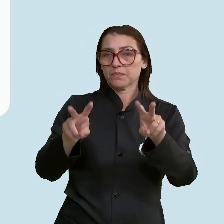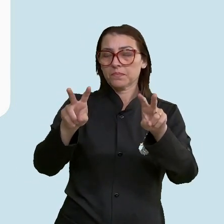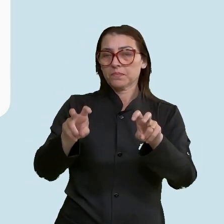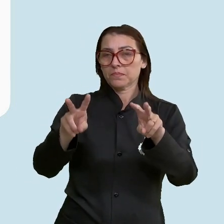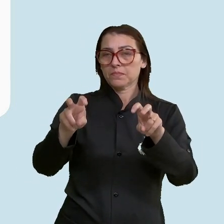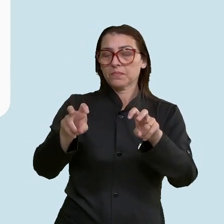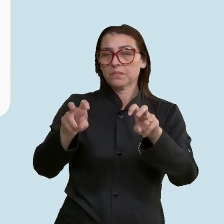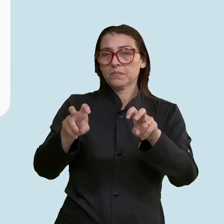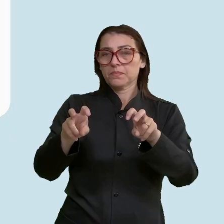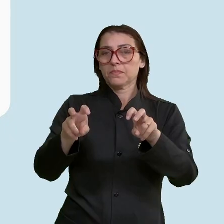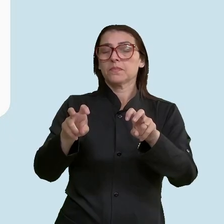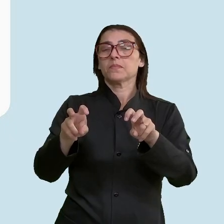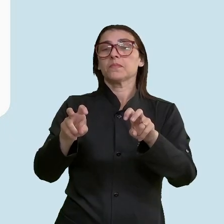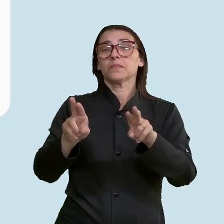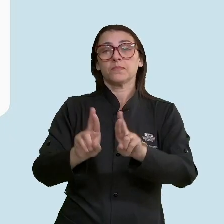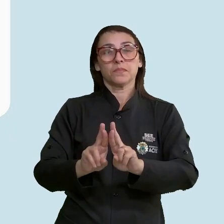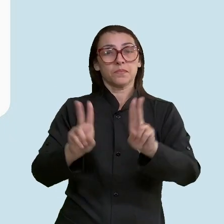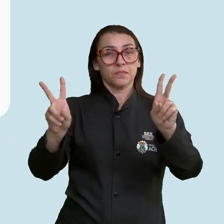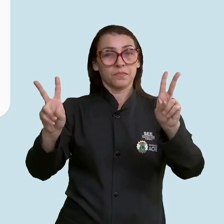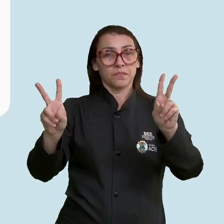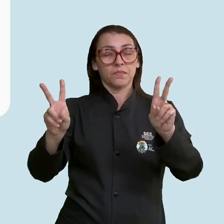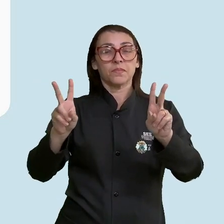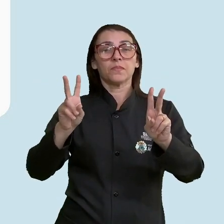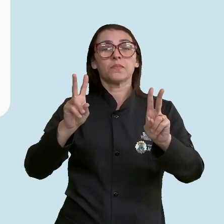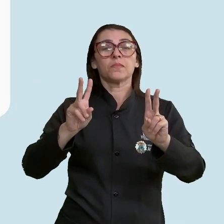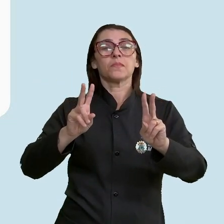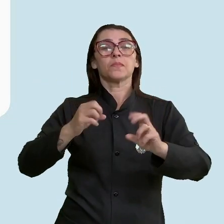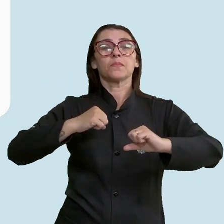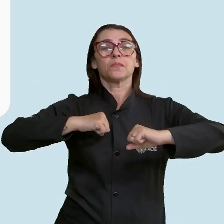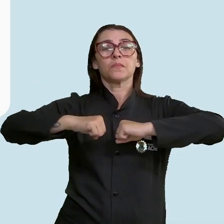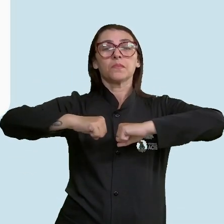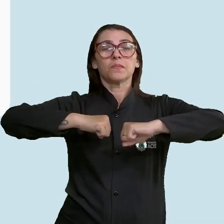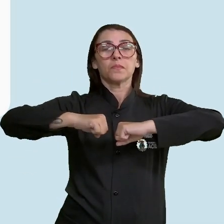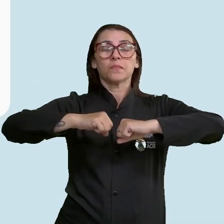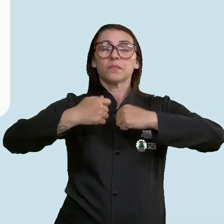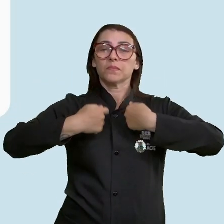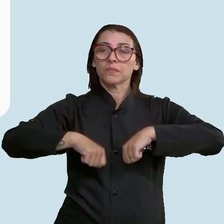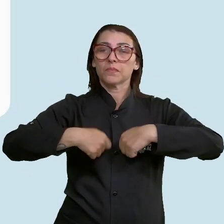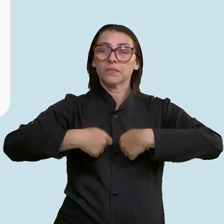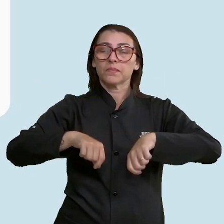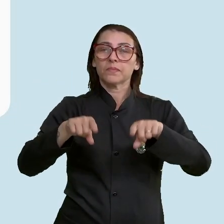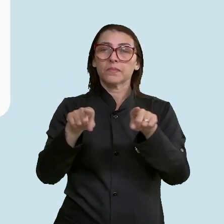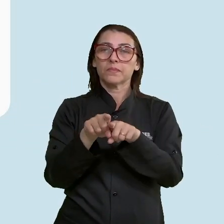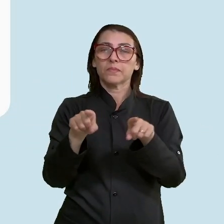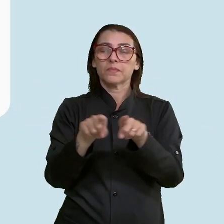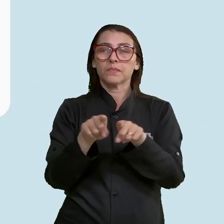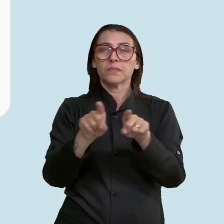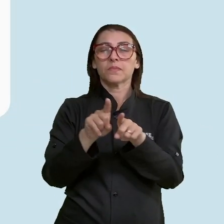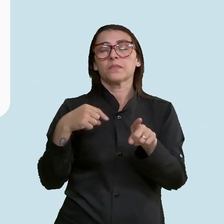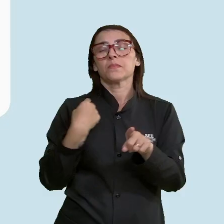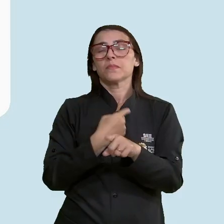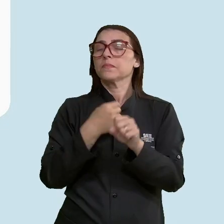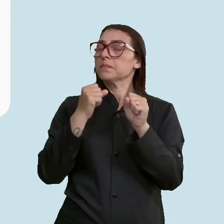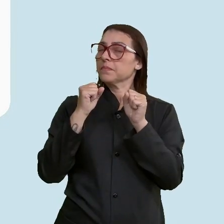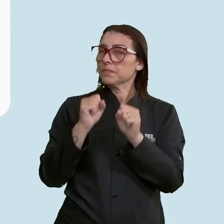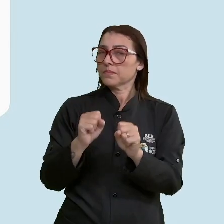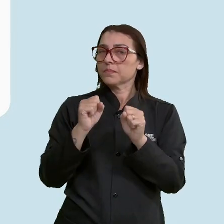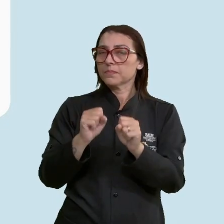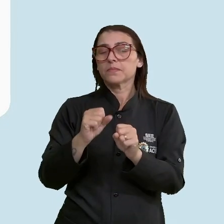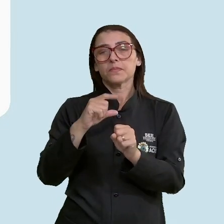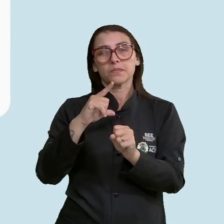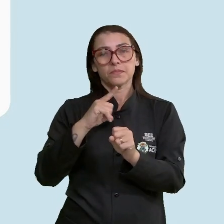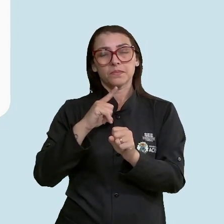relevante, controverso, com debates que são necessários, inclusive, para que a gente possa